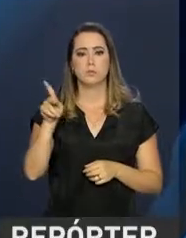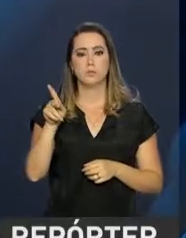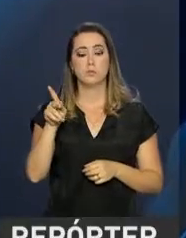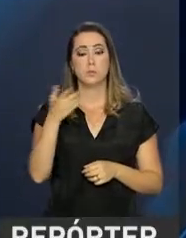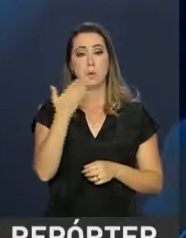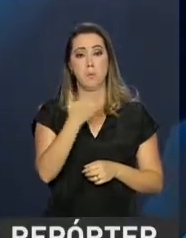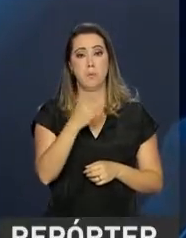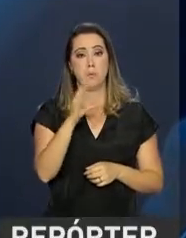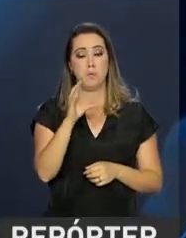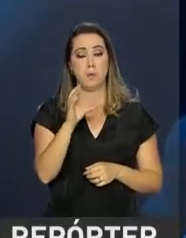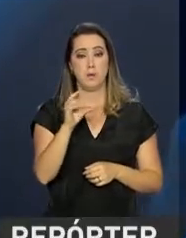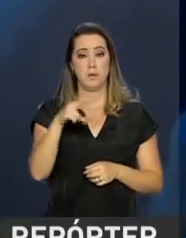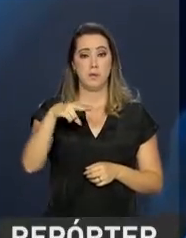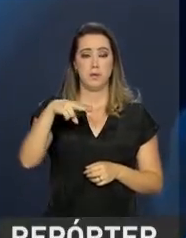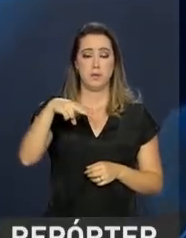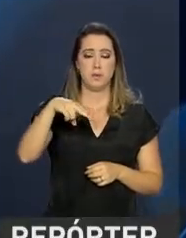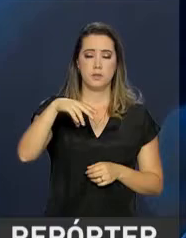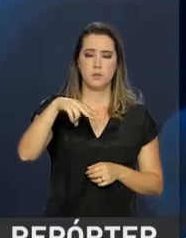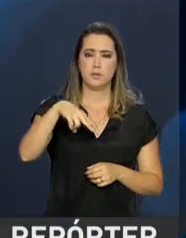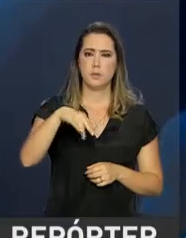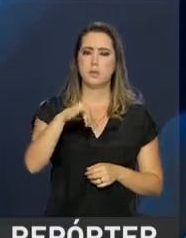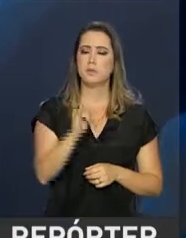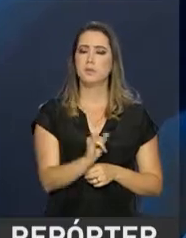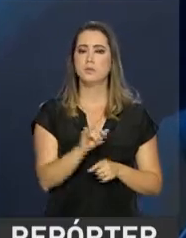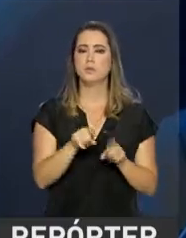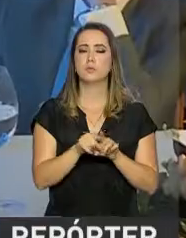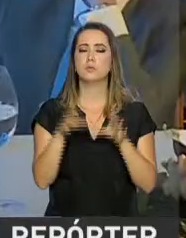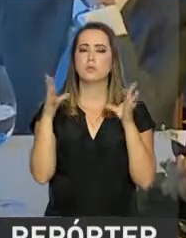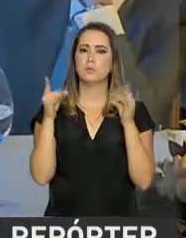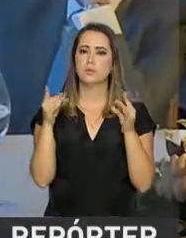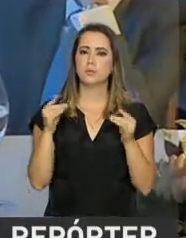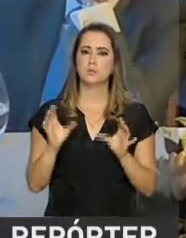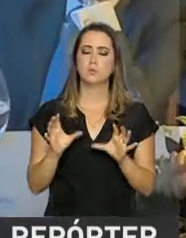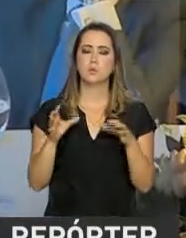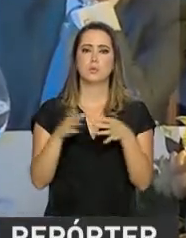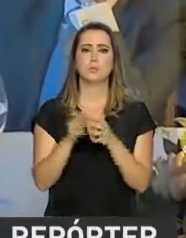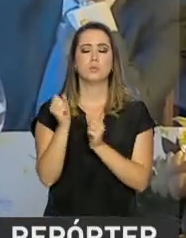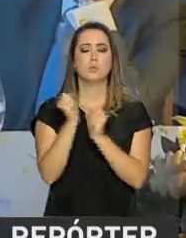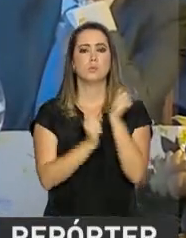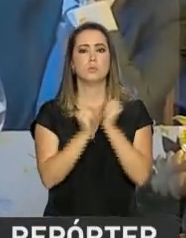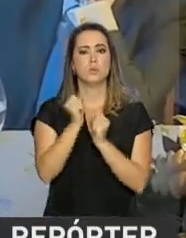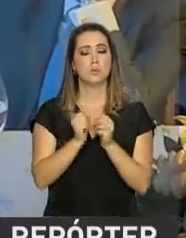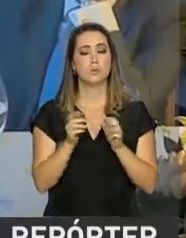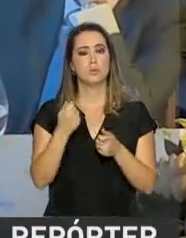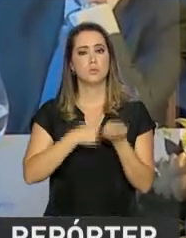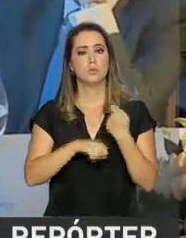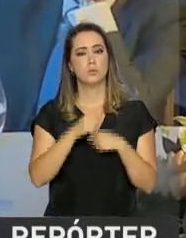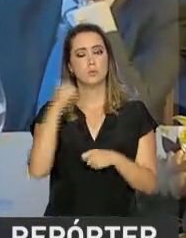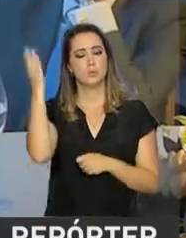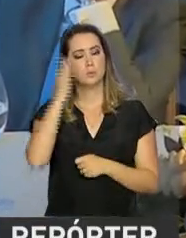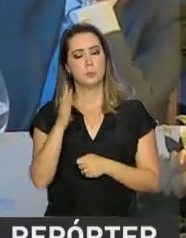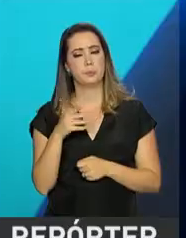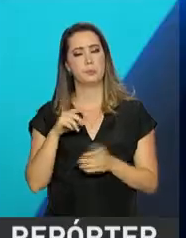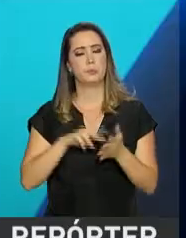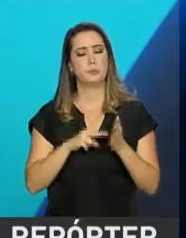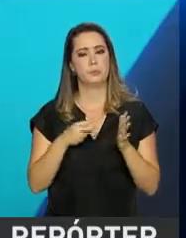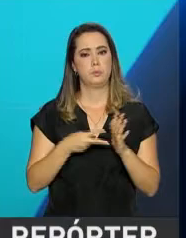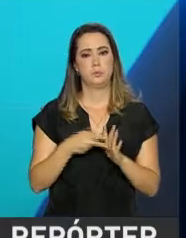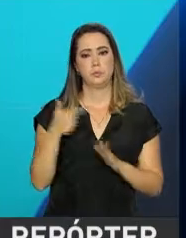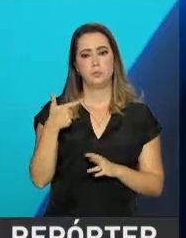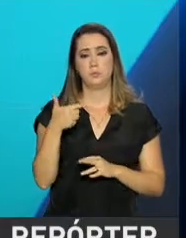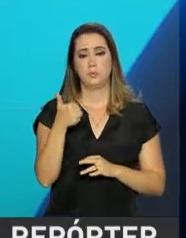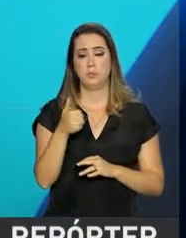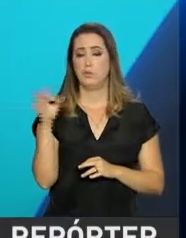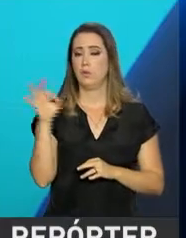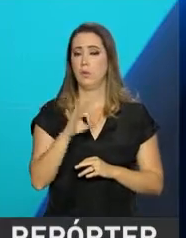confederação nacional da indústria destacou a participação do setor na economia brasileira que representa 21 por cento do produto interno